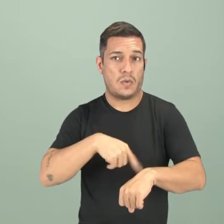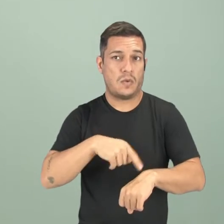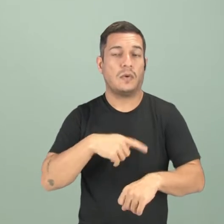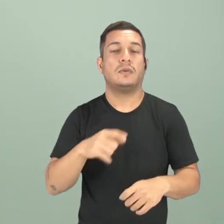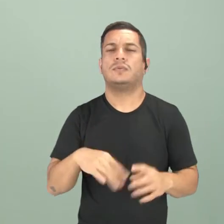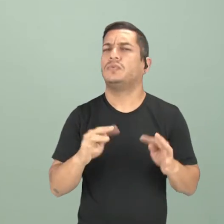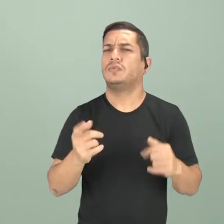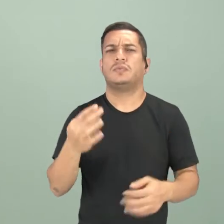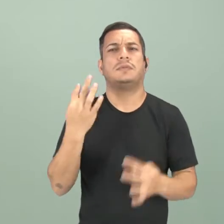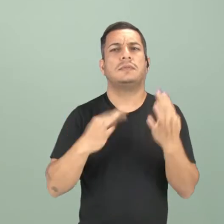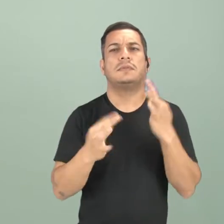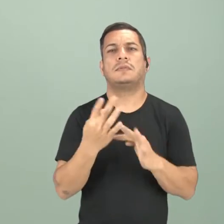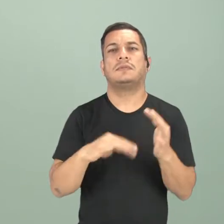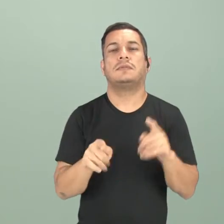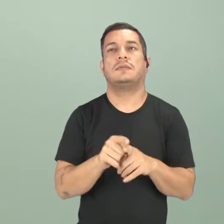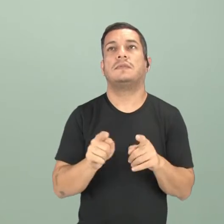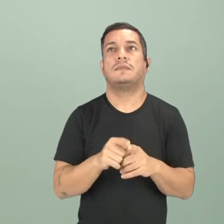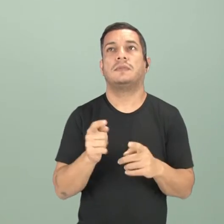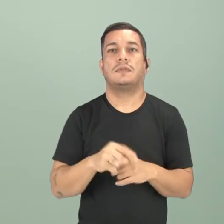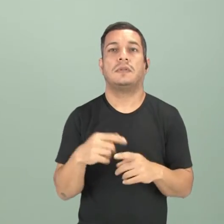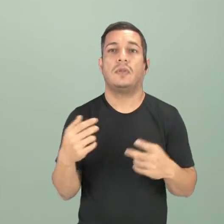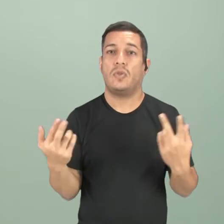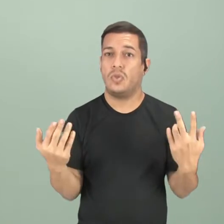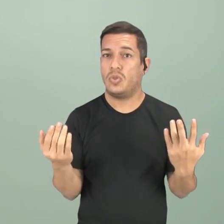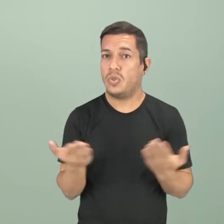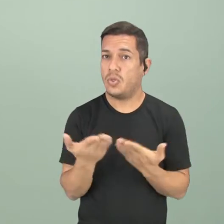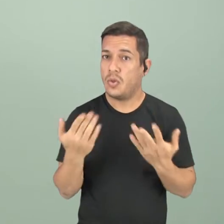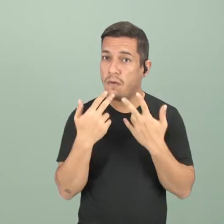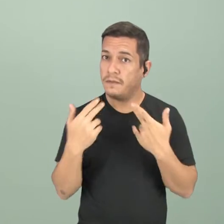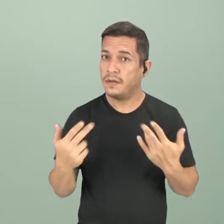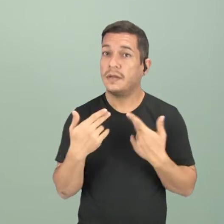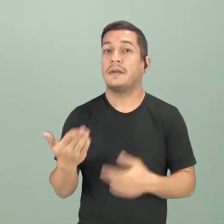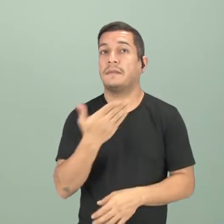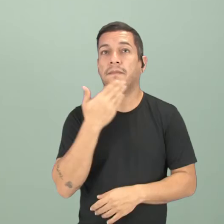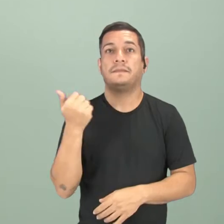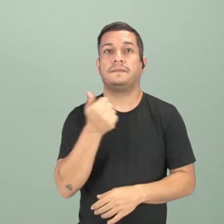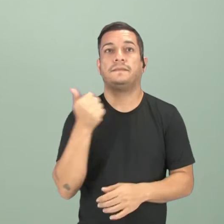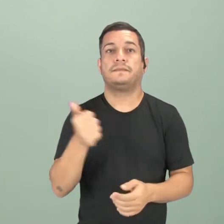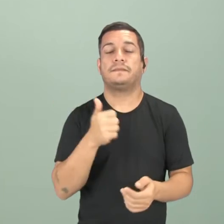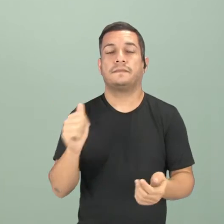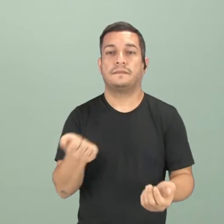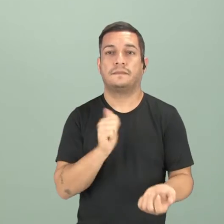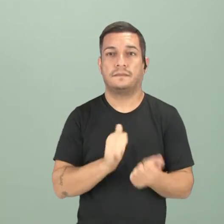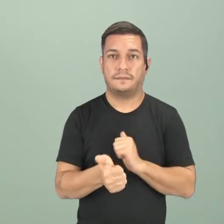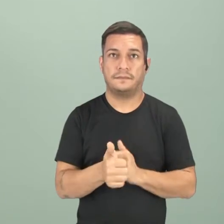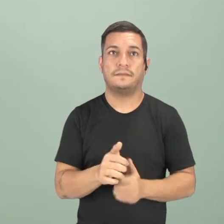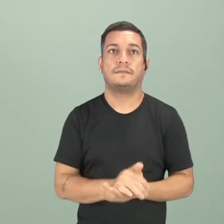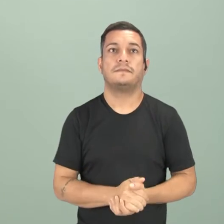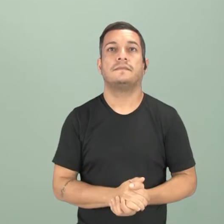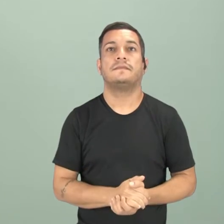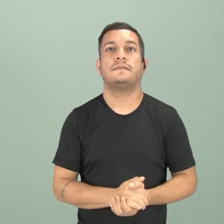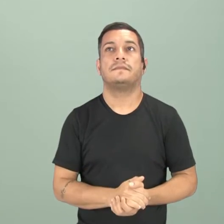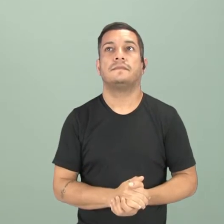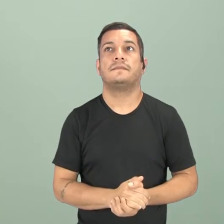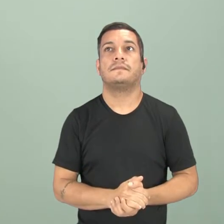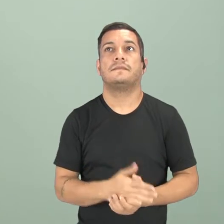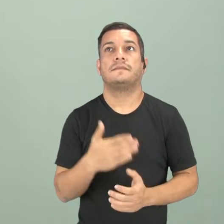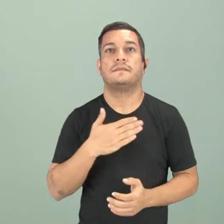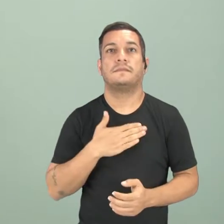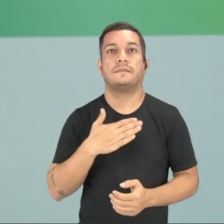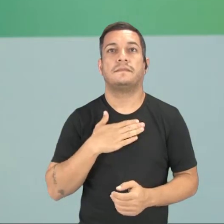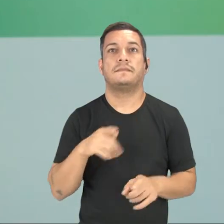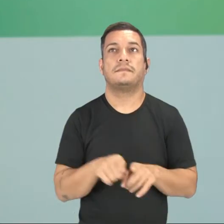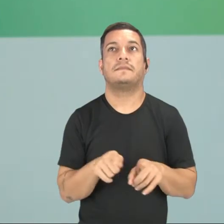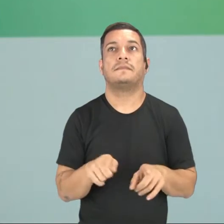isso a tecnologia modernizando e melhorando a questão do esporte de rendimento. E para mim o grande divisor